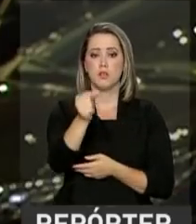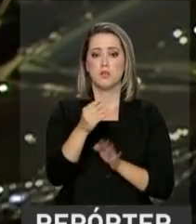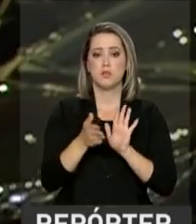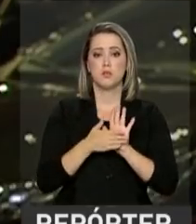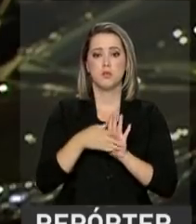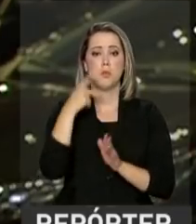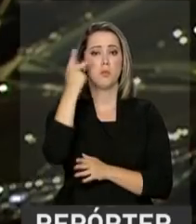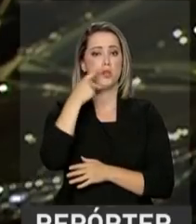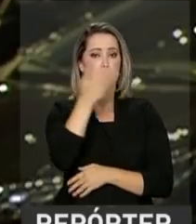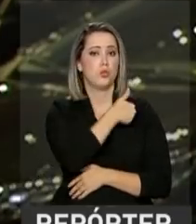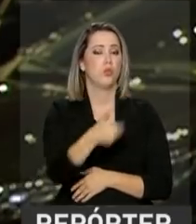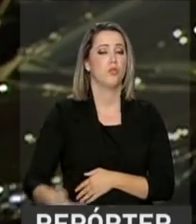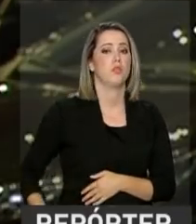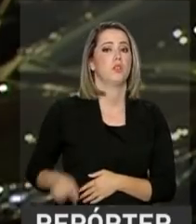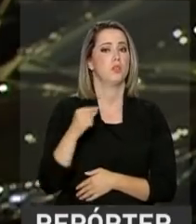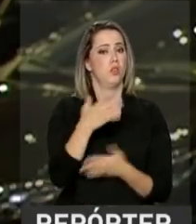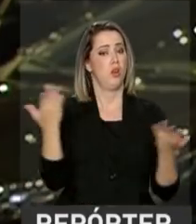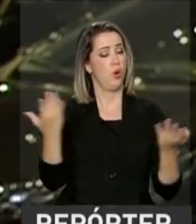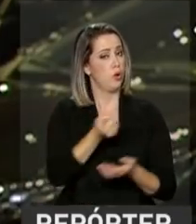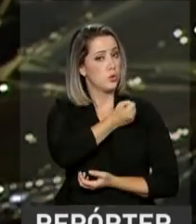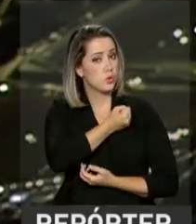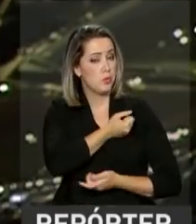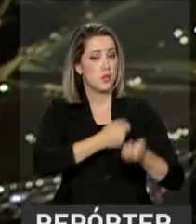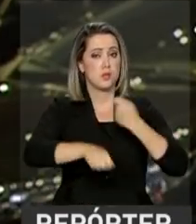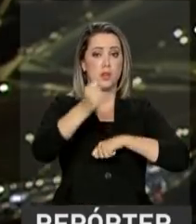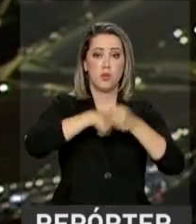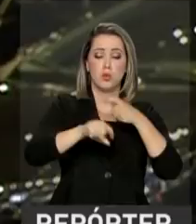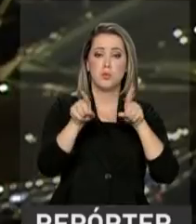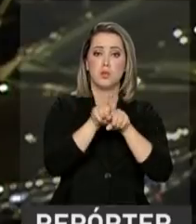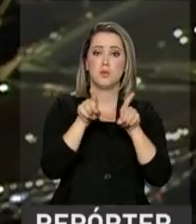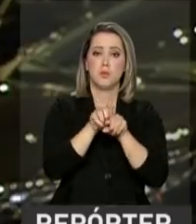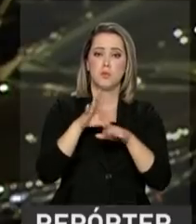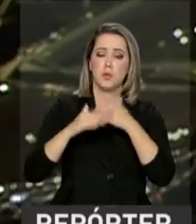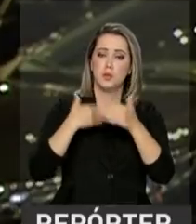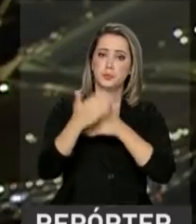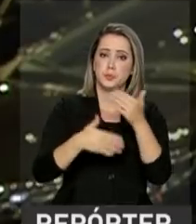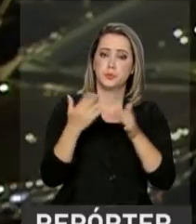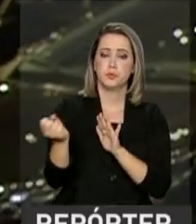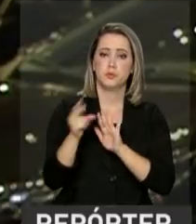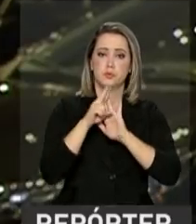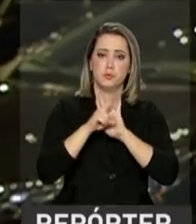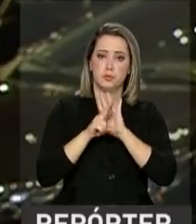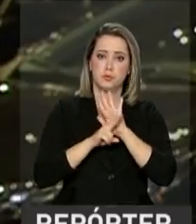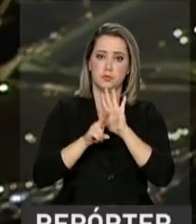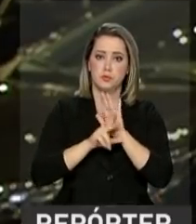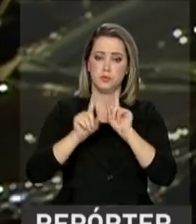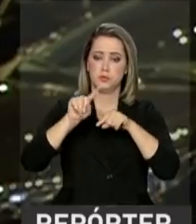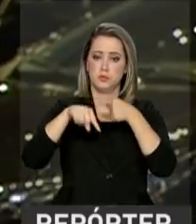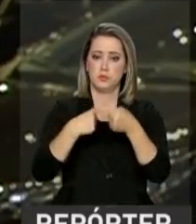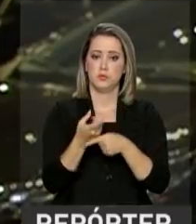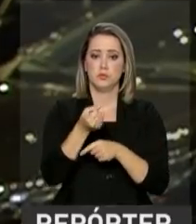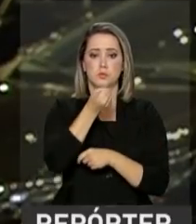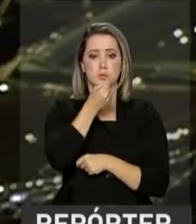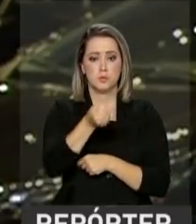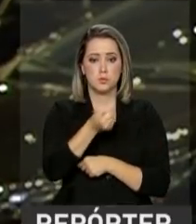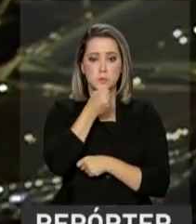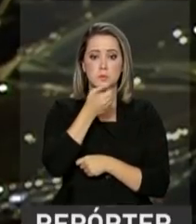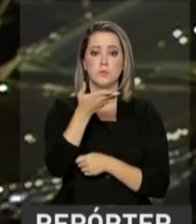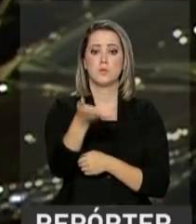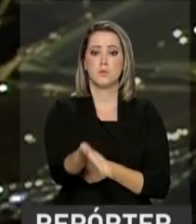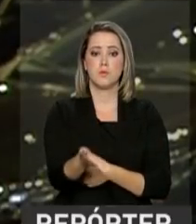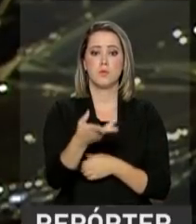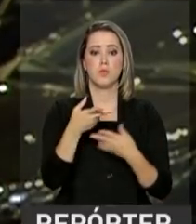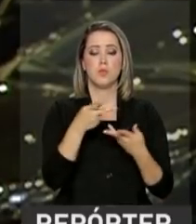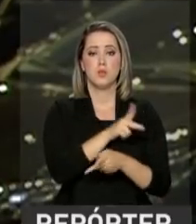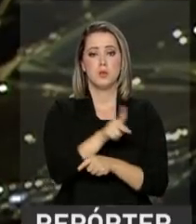política do governo, os atuais números da economia e também o andamento das reformas. Logo após esta entrevista coletiva,